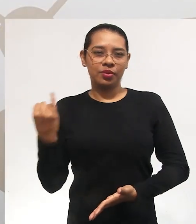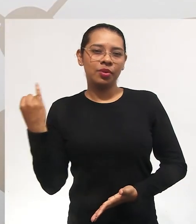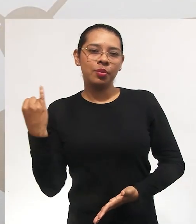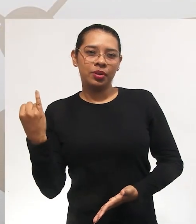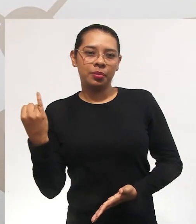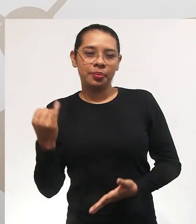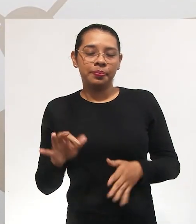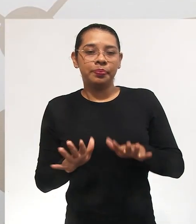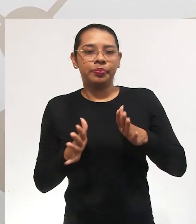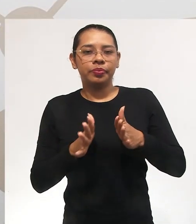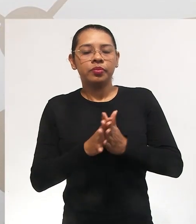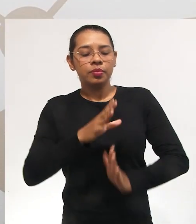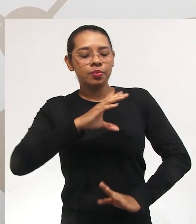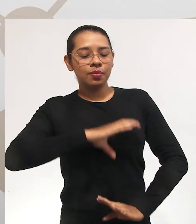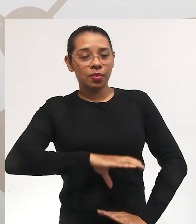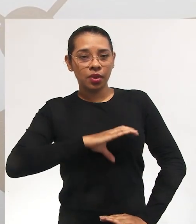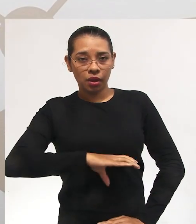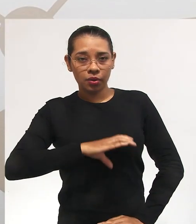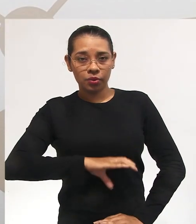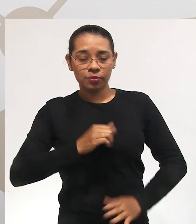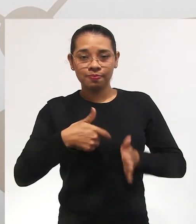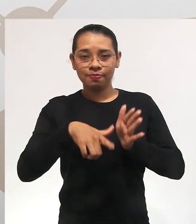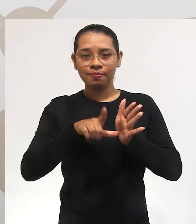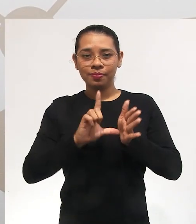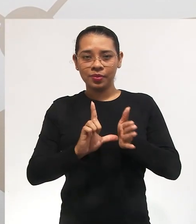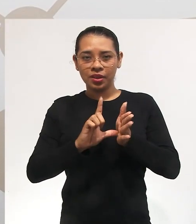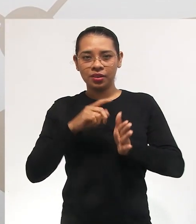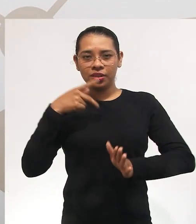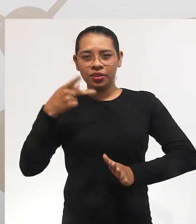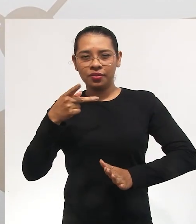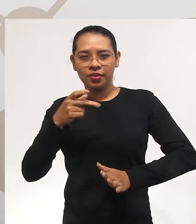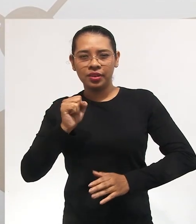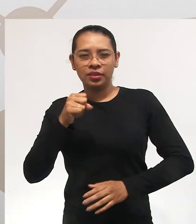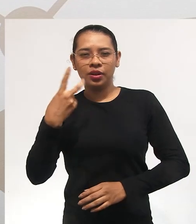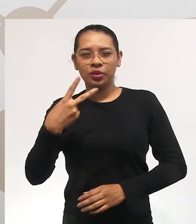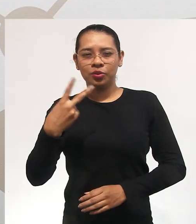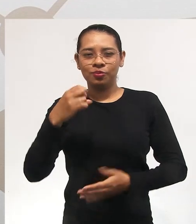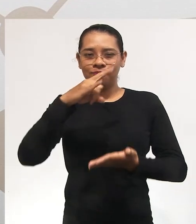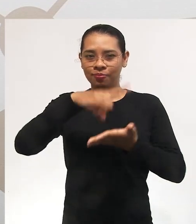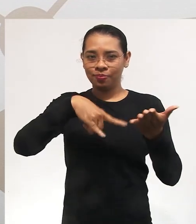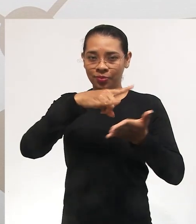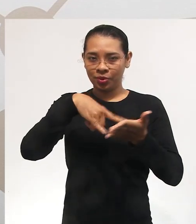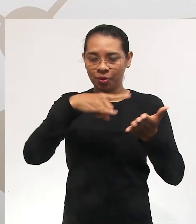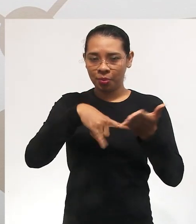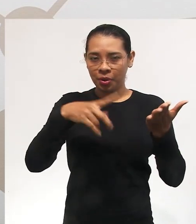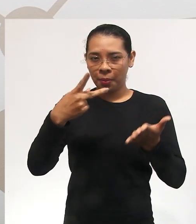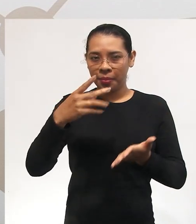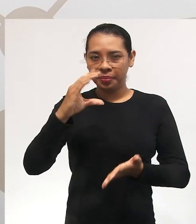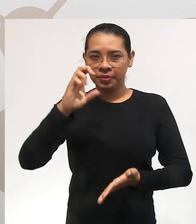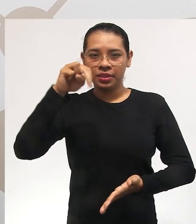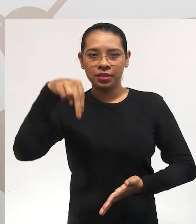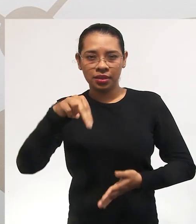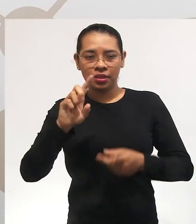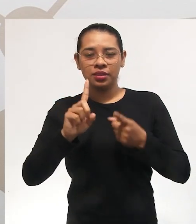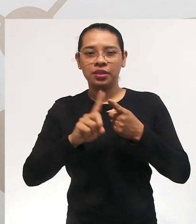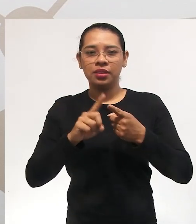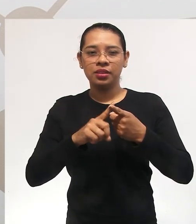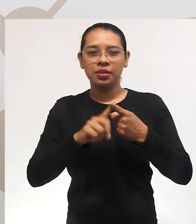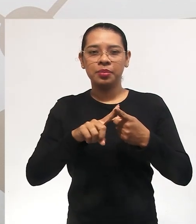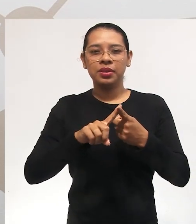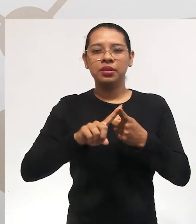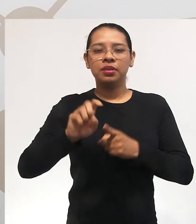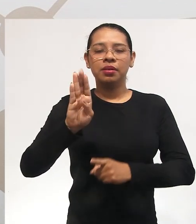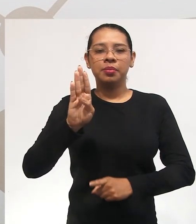em relação à língua portuguesa, antes de falar dos dois documentos, do PCN, dos Parâmetros Curriculares